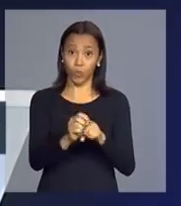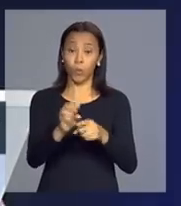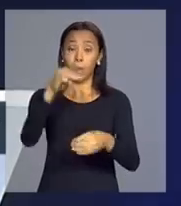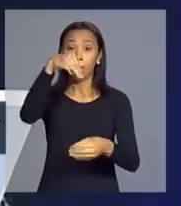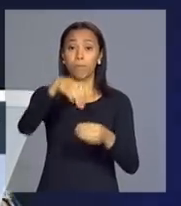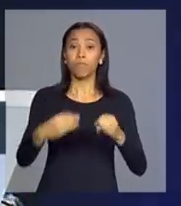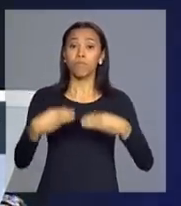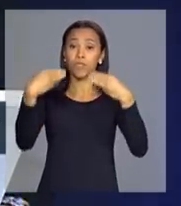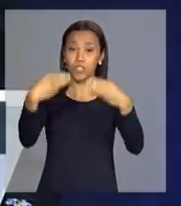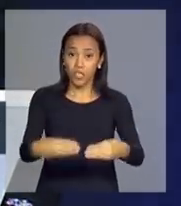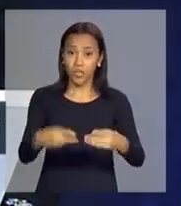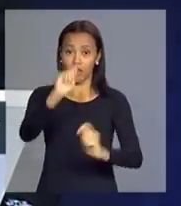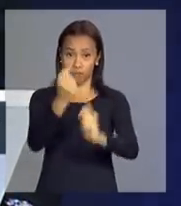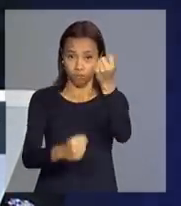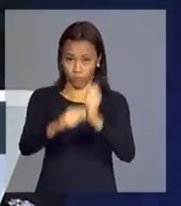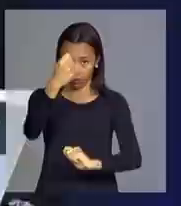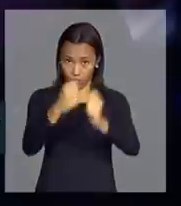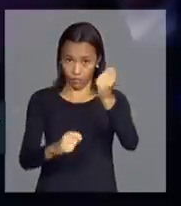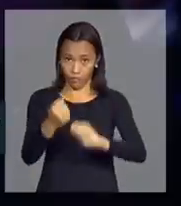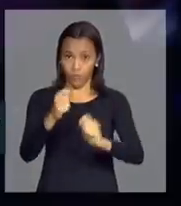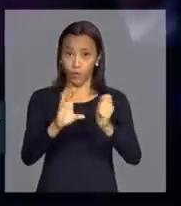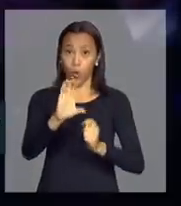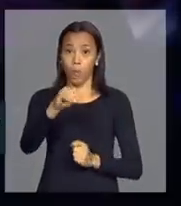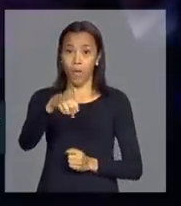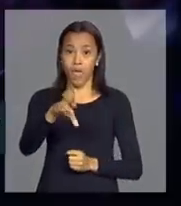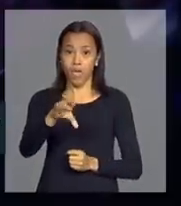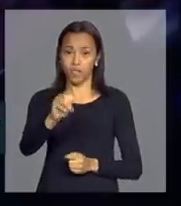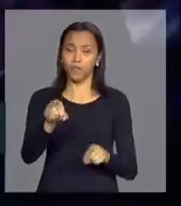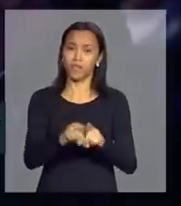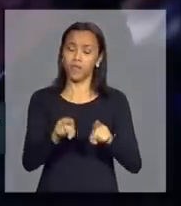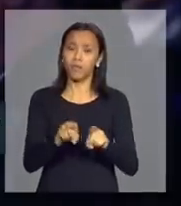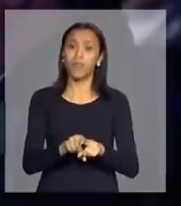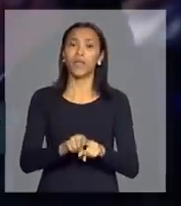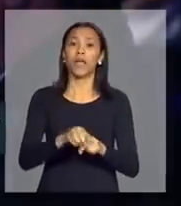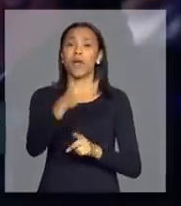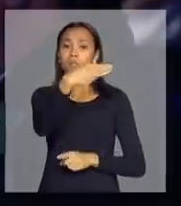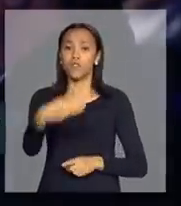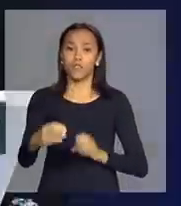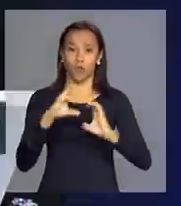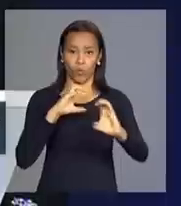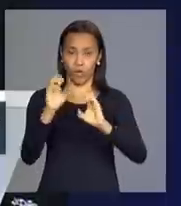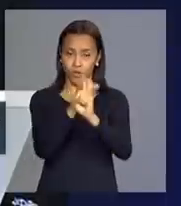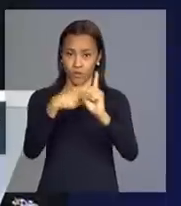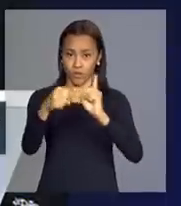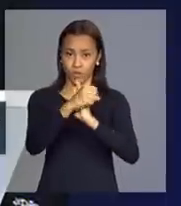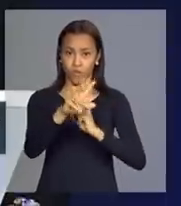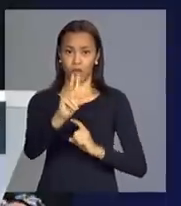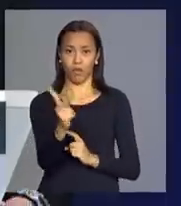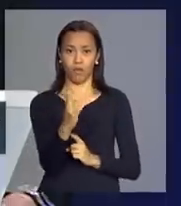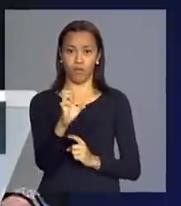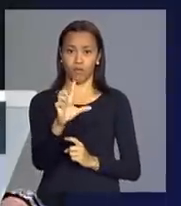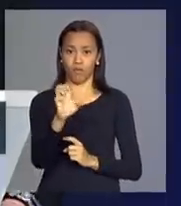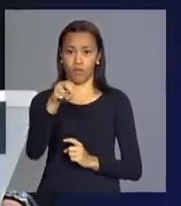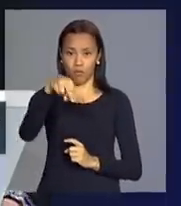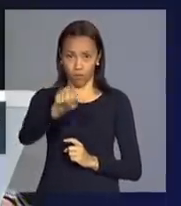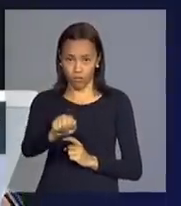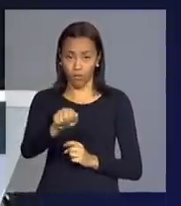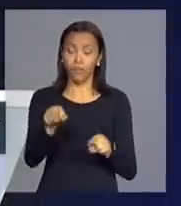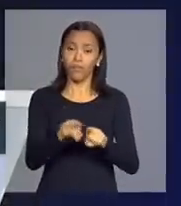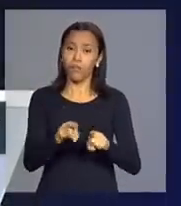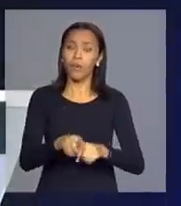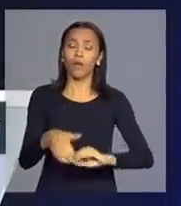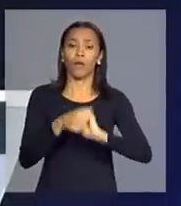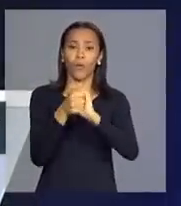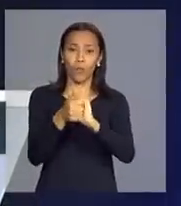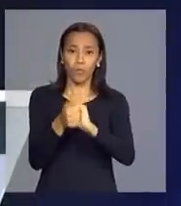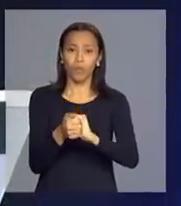Ministério do Desenvolvimento, Indústria e Comércio, e a ministra da Comunicação Social, Helena Chagas. Queria cumprimentar